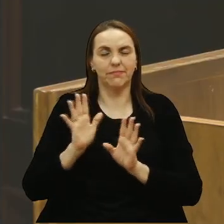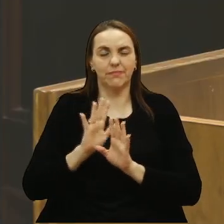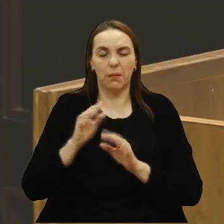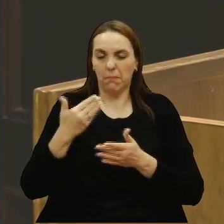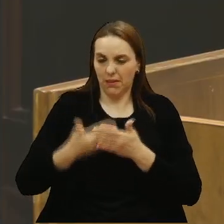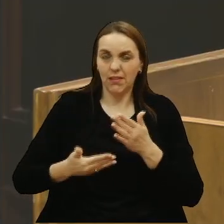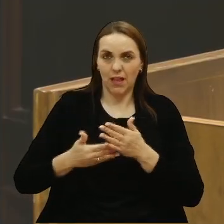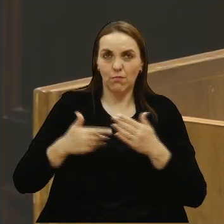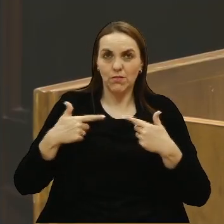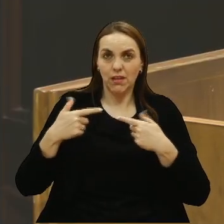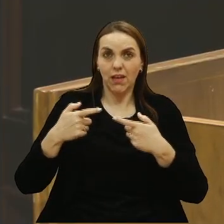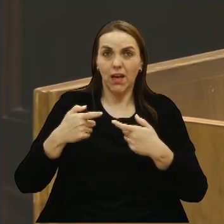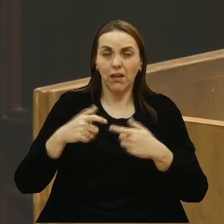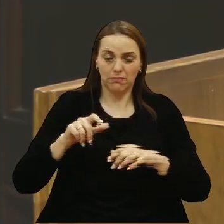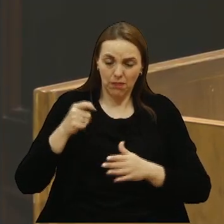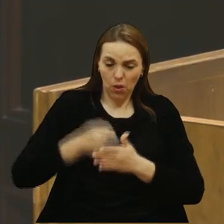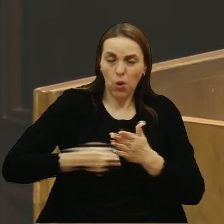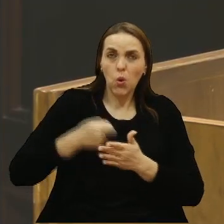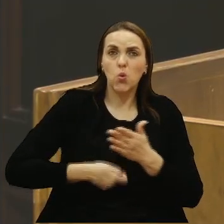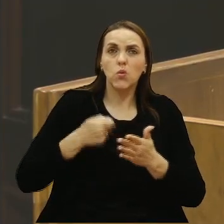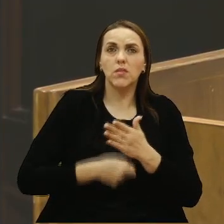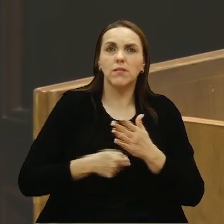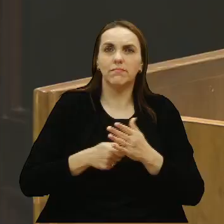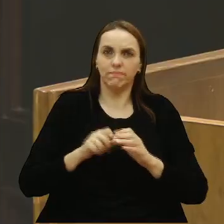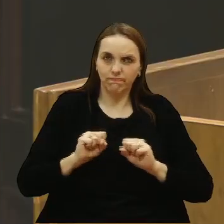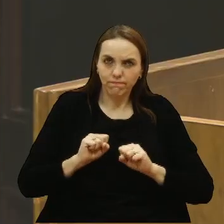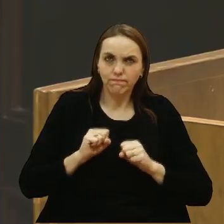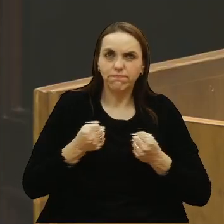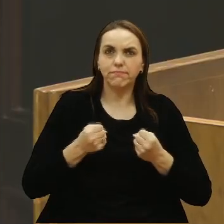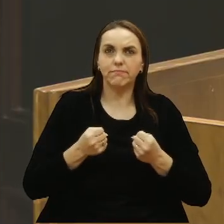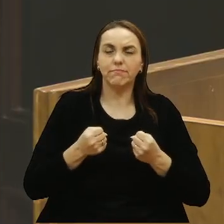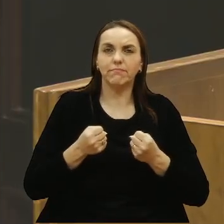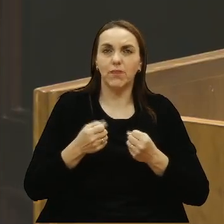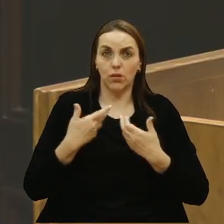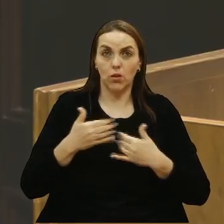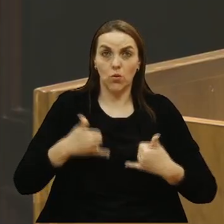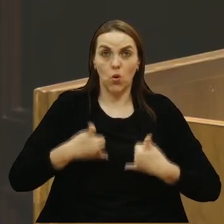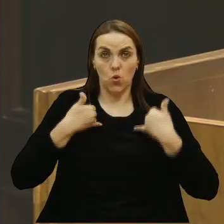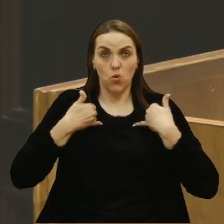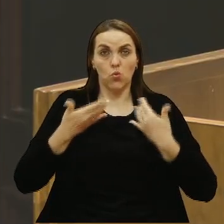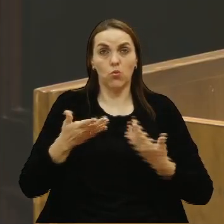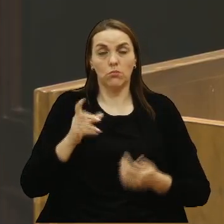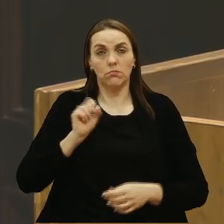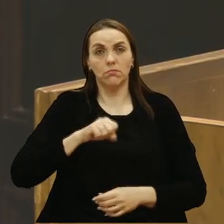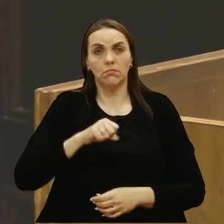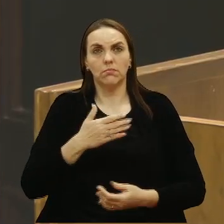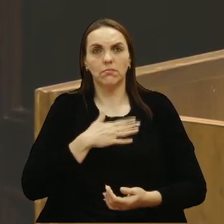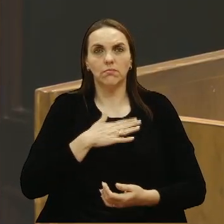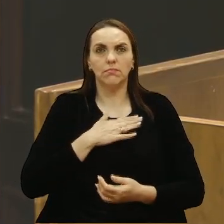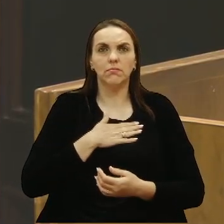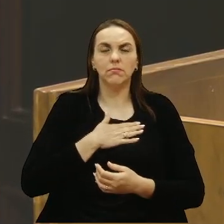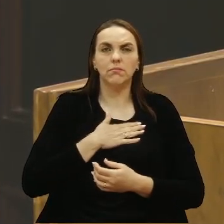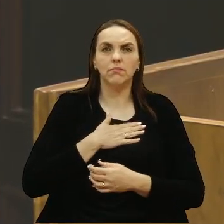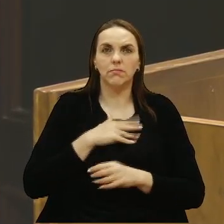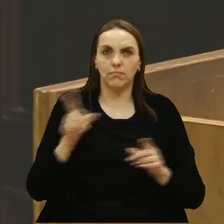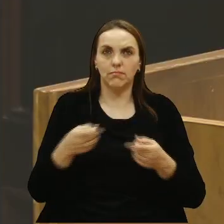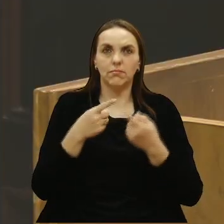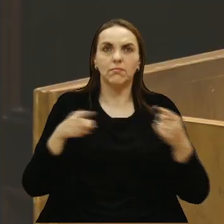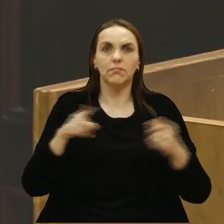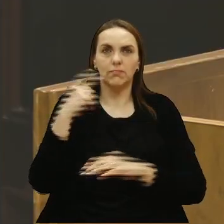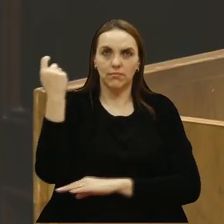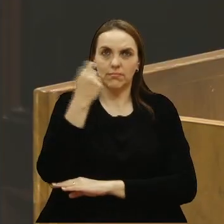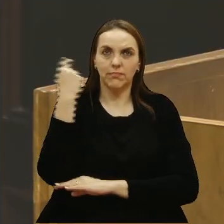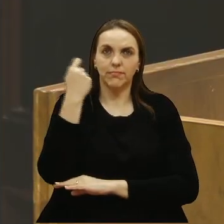bravura, e que hoje a gente carrega com tanto orgulho no peito, no nosso hino